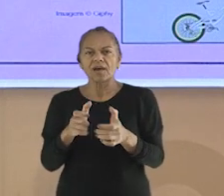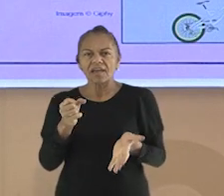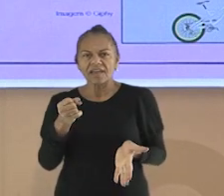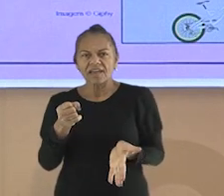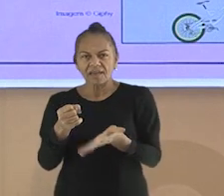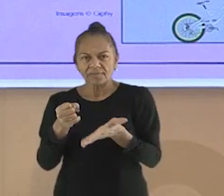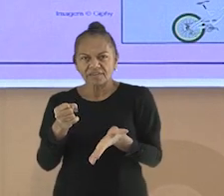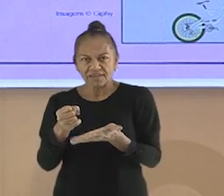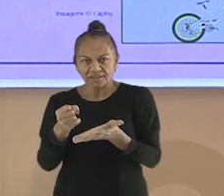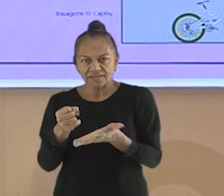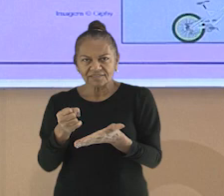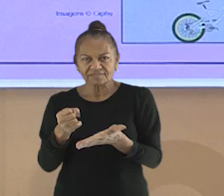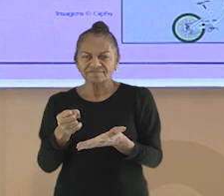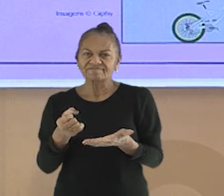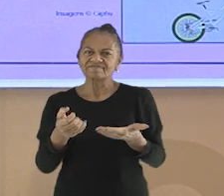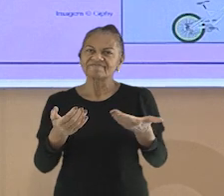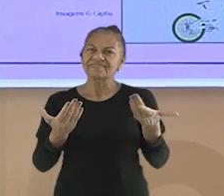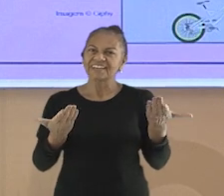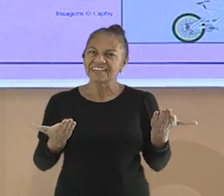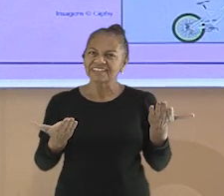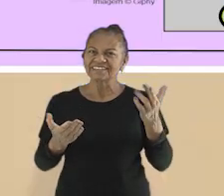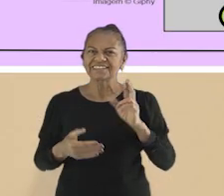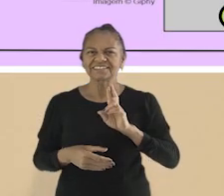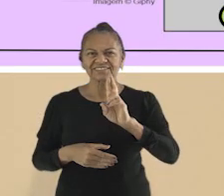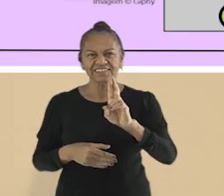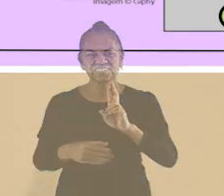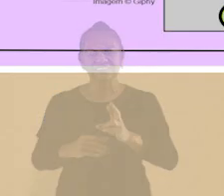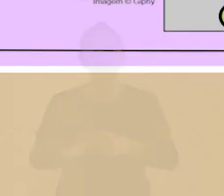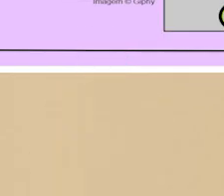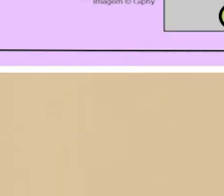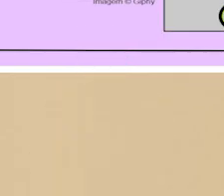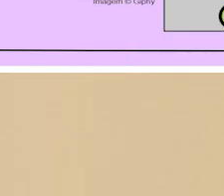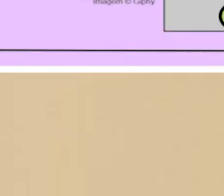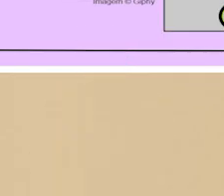a peteca? E aí?